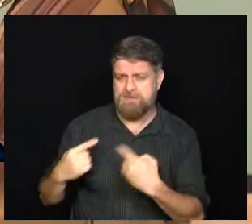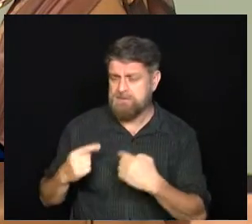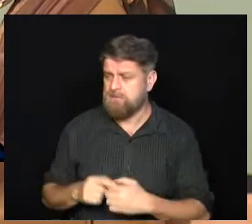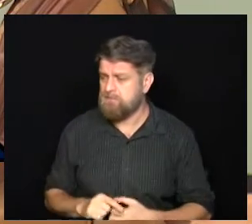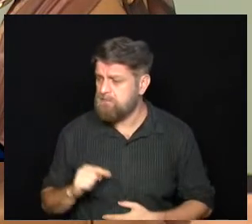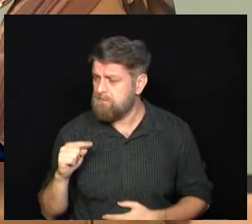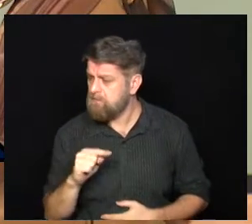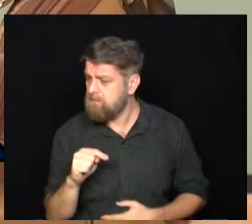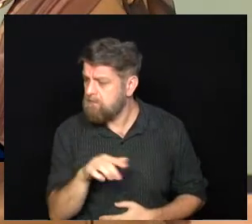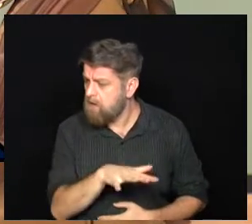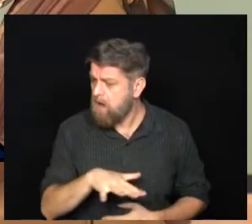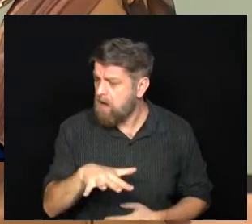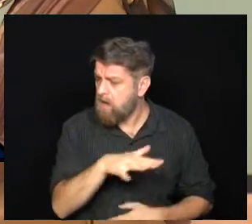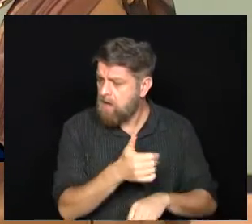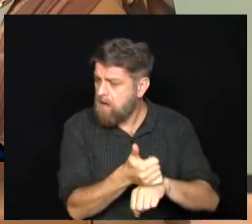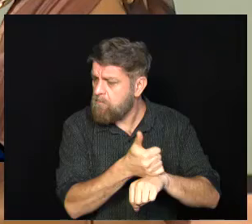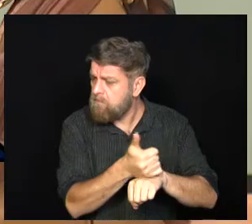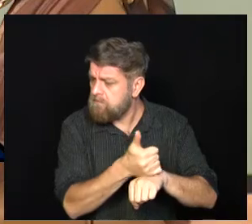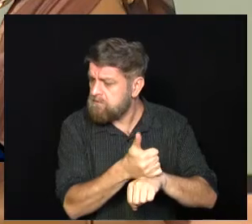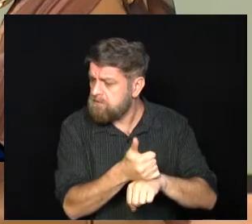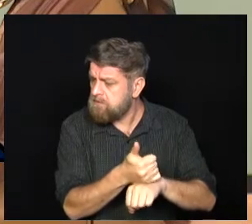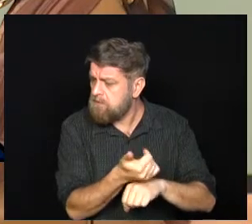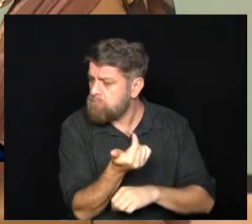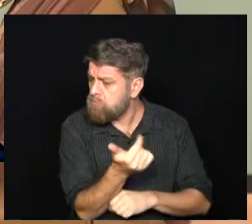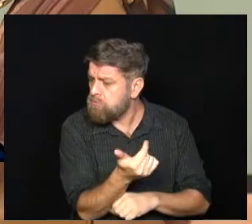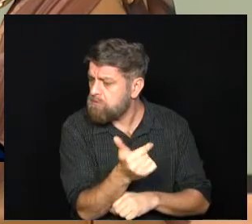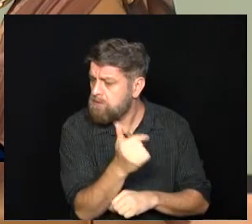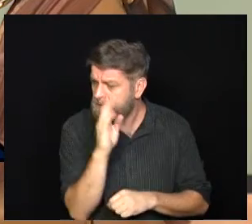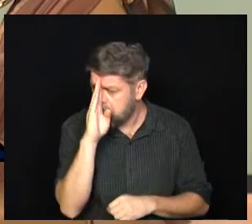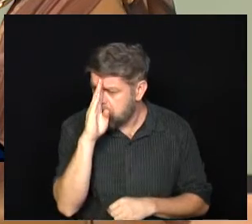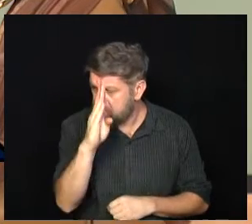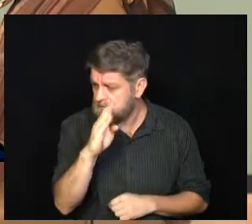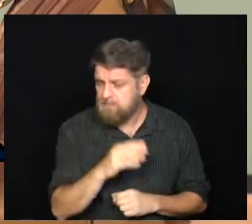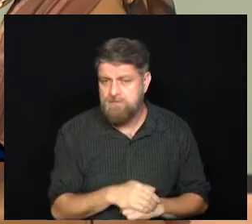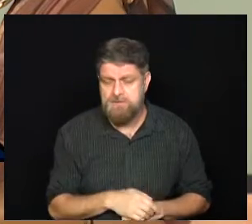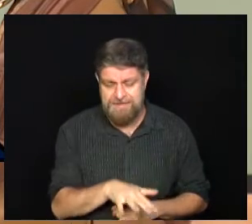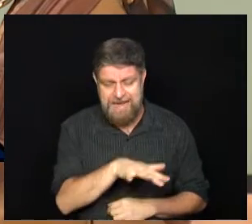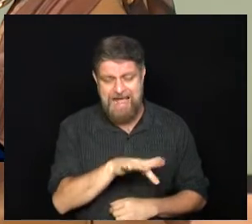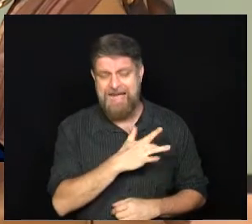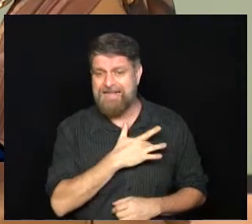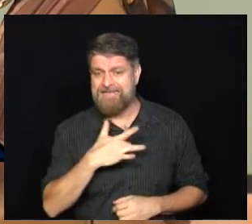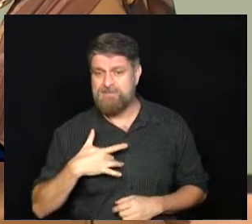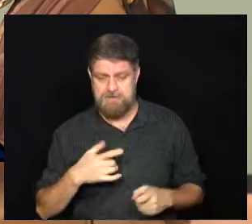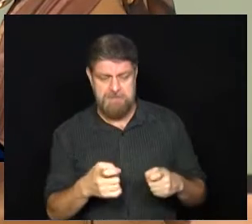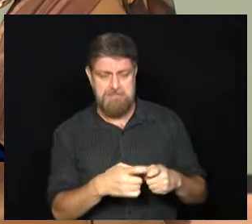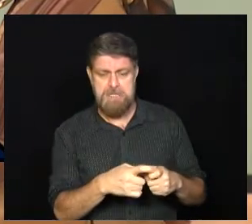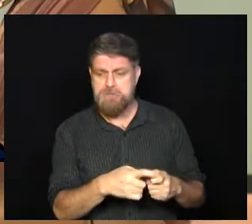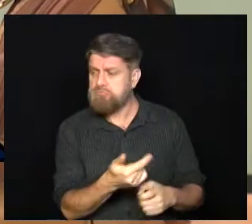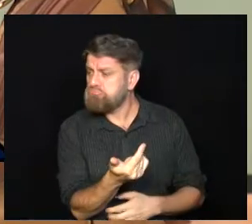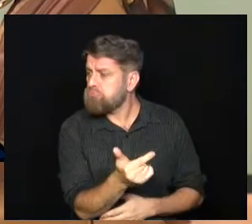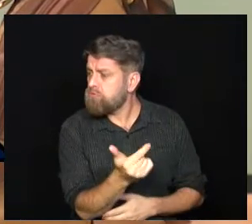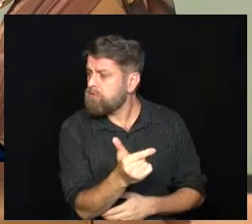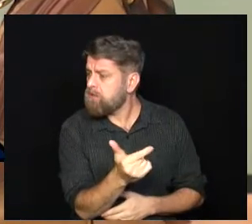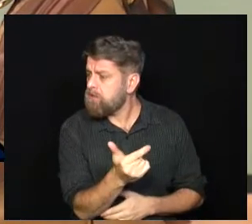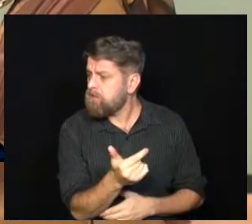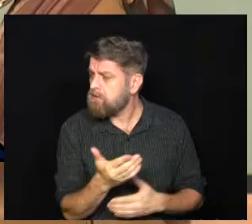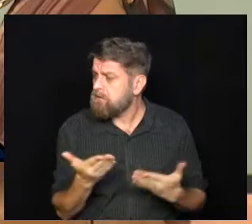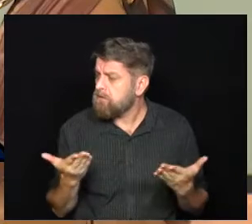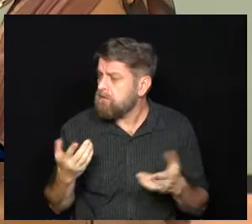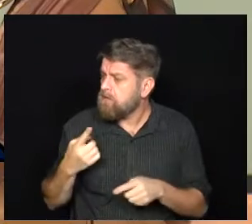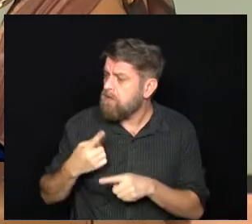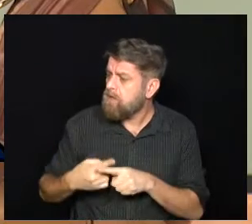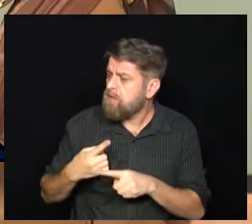se tem pessoal para atendimento, principalmente na questão da saúde. Então, eu queria saber por que